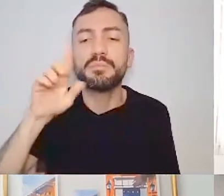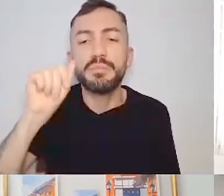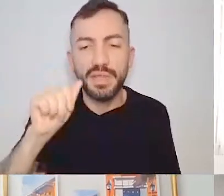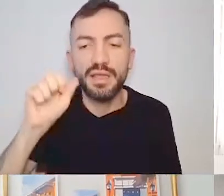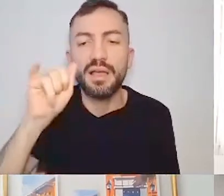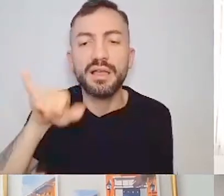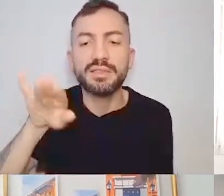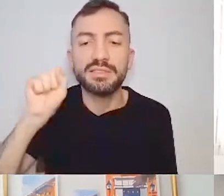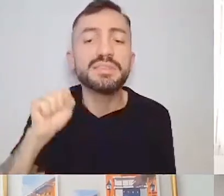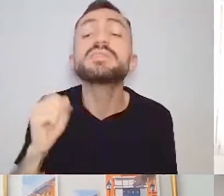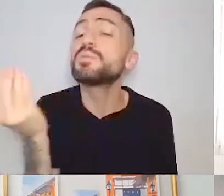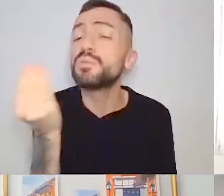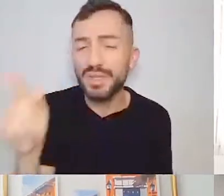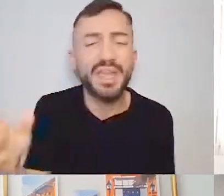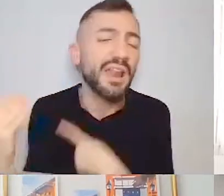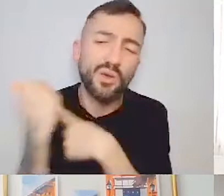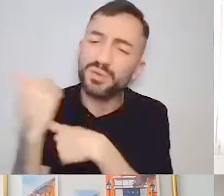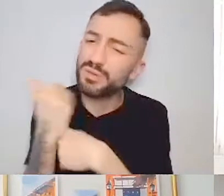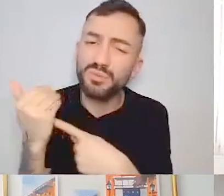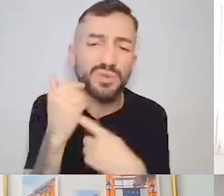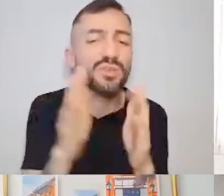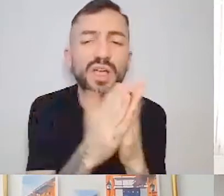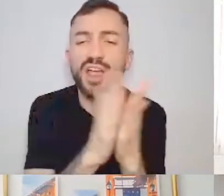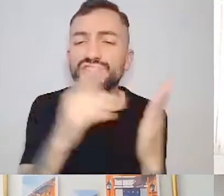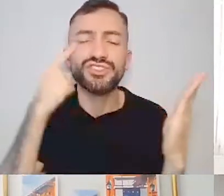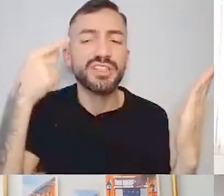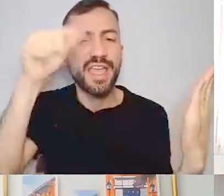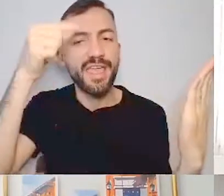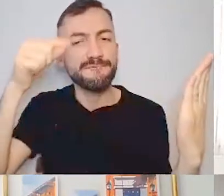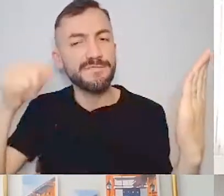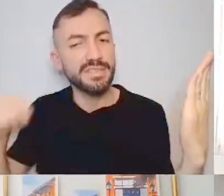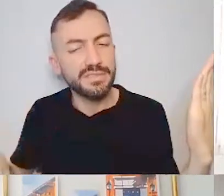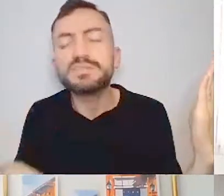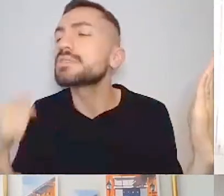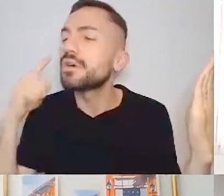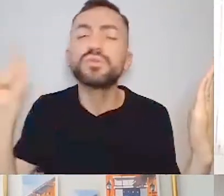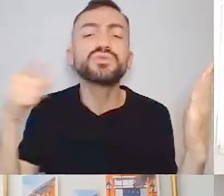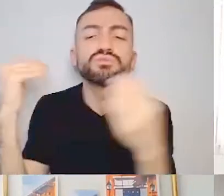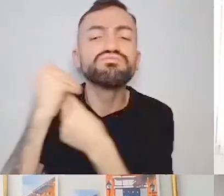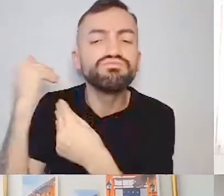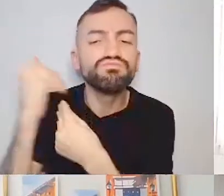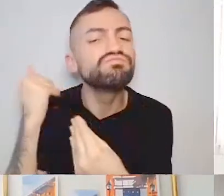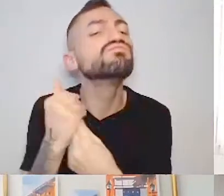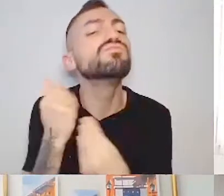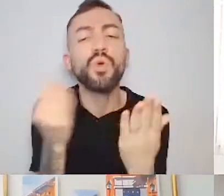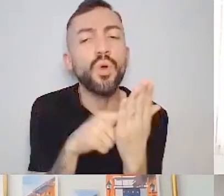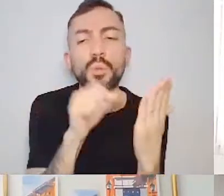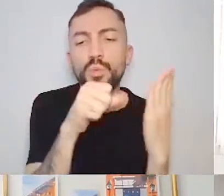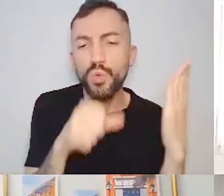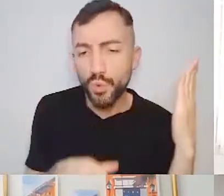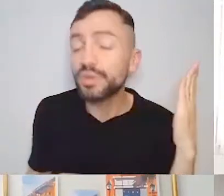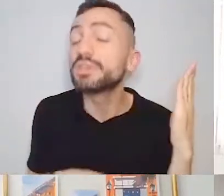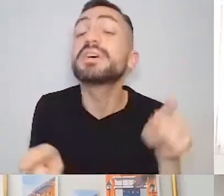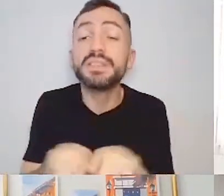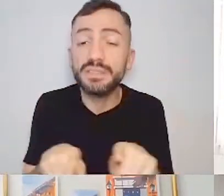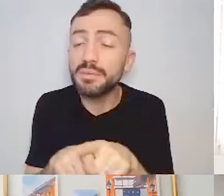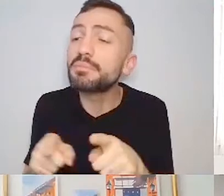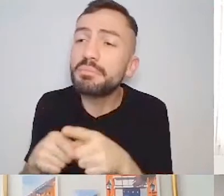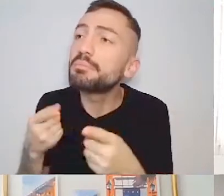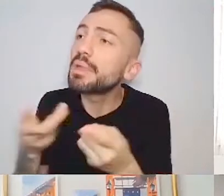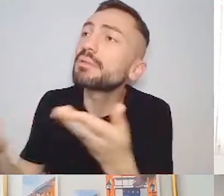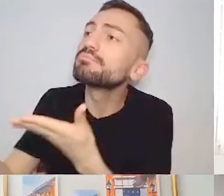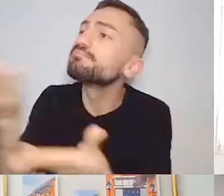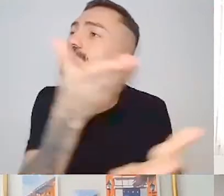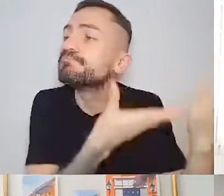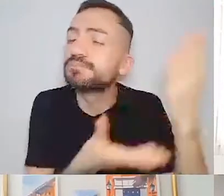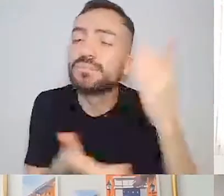Assis, que muito contribuíram na revisão dessa cartilha, muito trouxeram apontamentos e fizeram essa articulação com as parceiras para que a gente